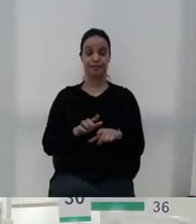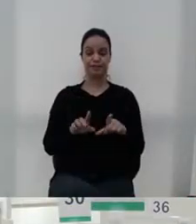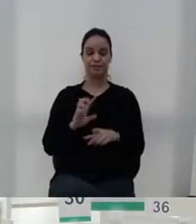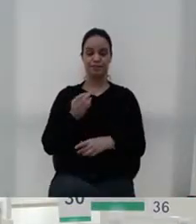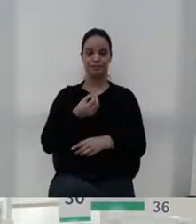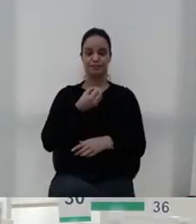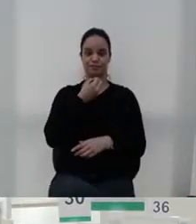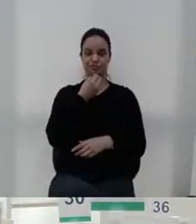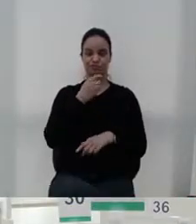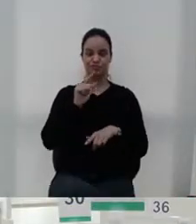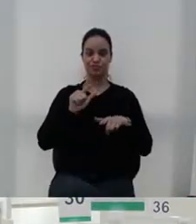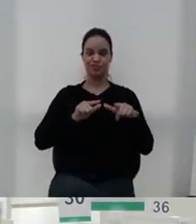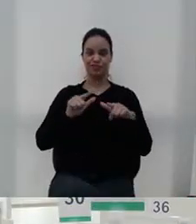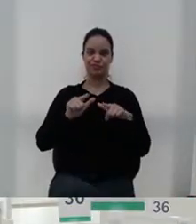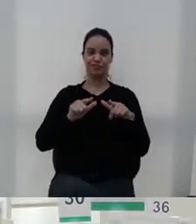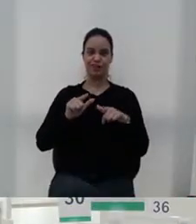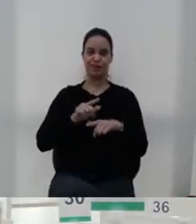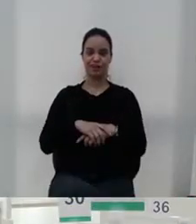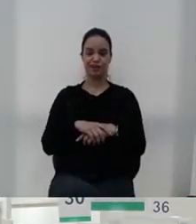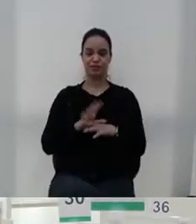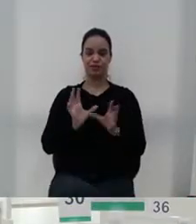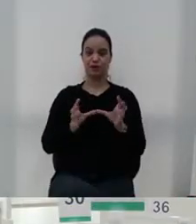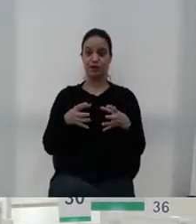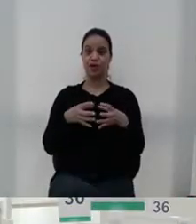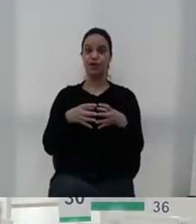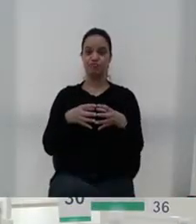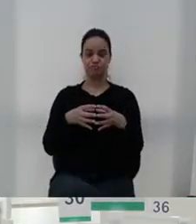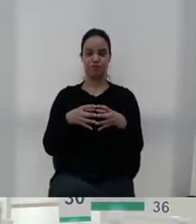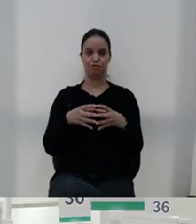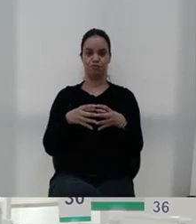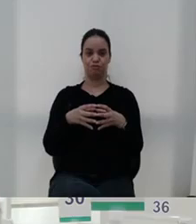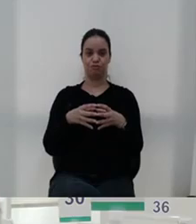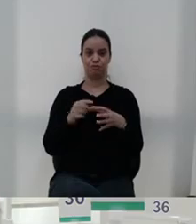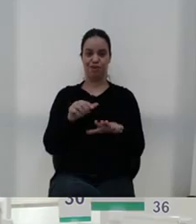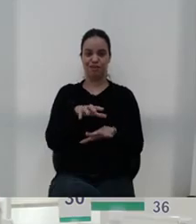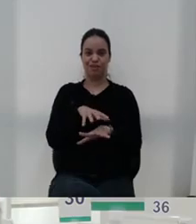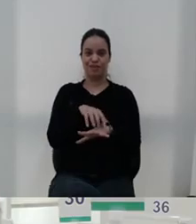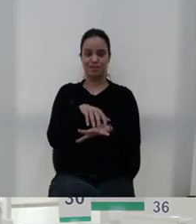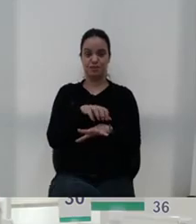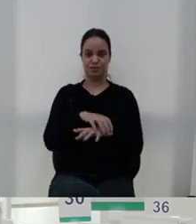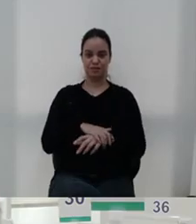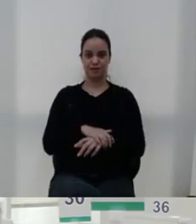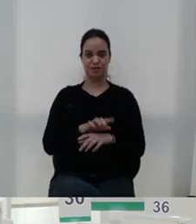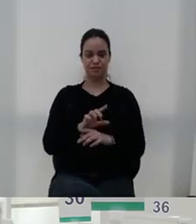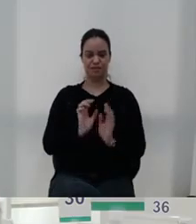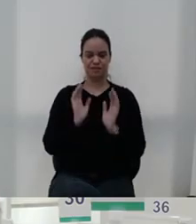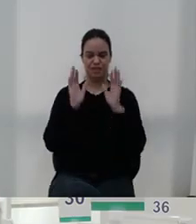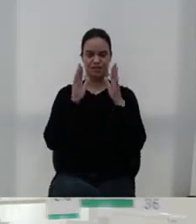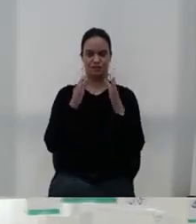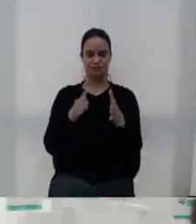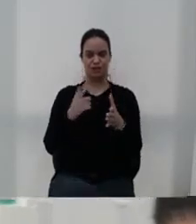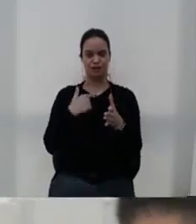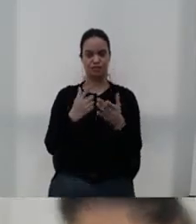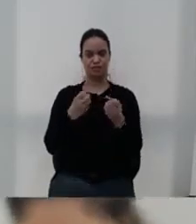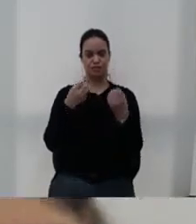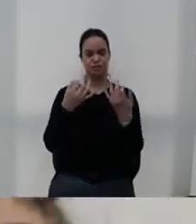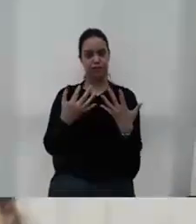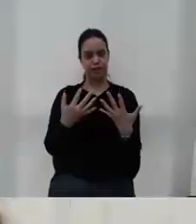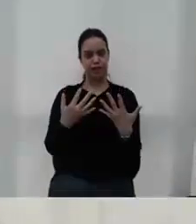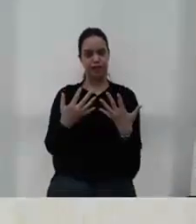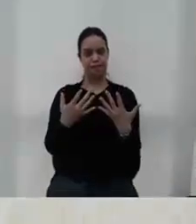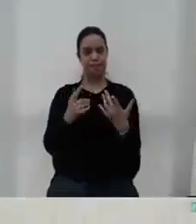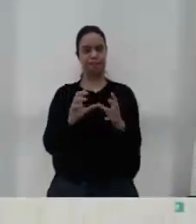oportunidade de trabalharmos um pouco a atual conjuntura da unidade de Santo Amaro, mais especificamente vou trazer um pouquinho da estrutura